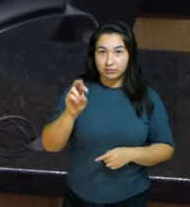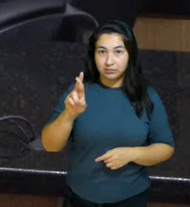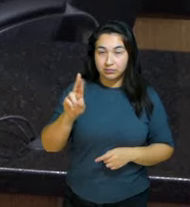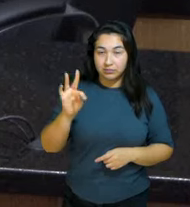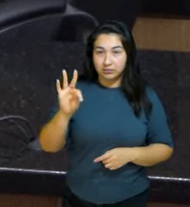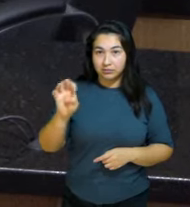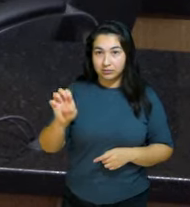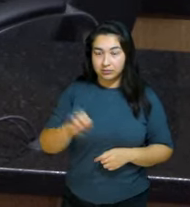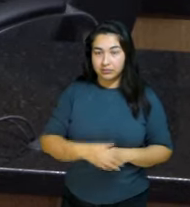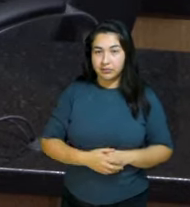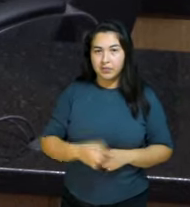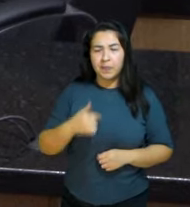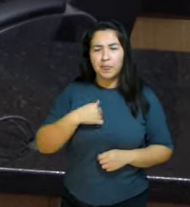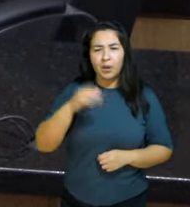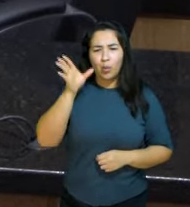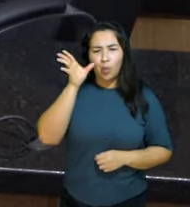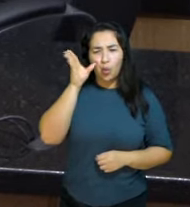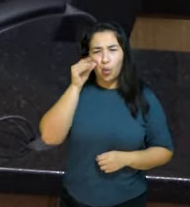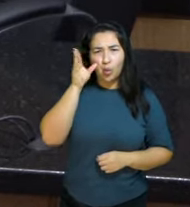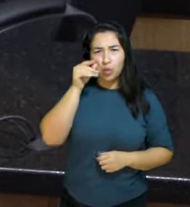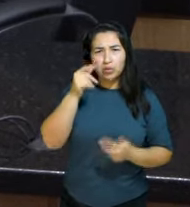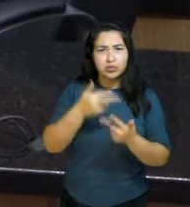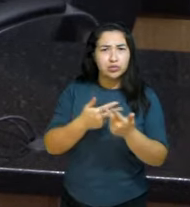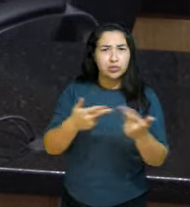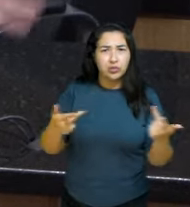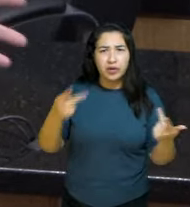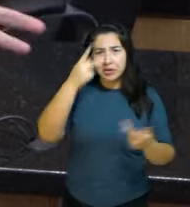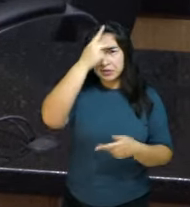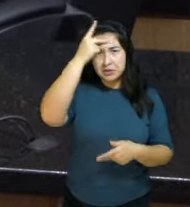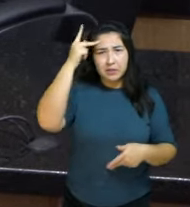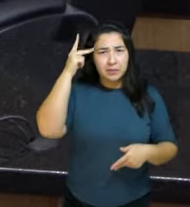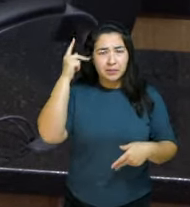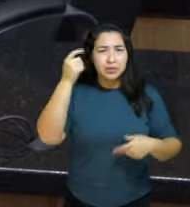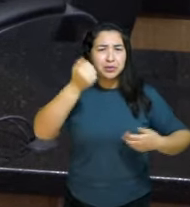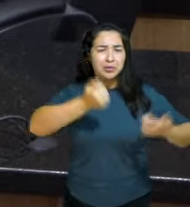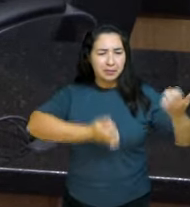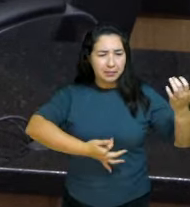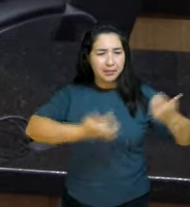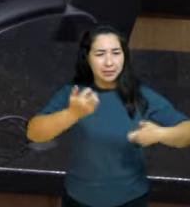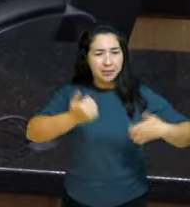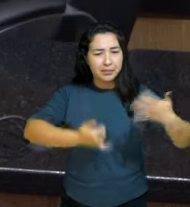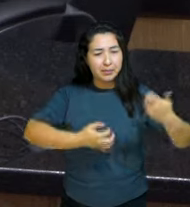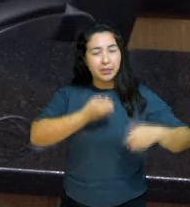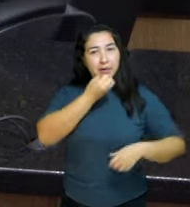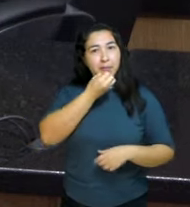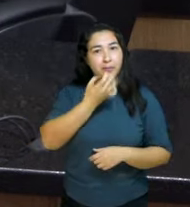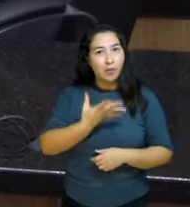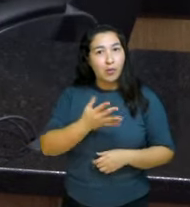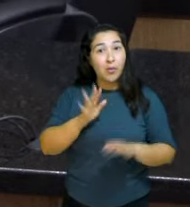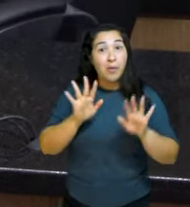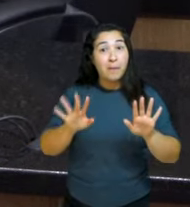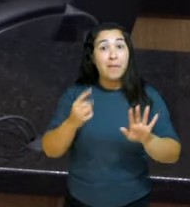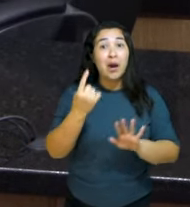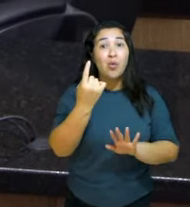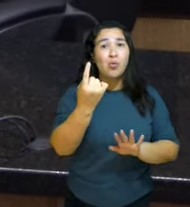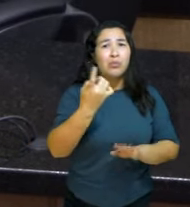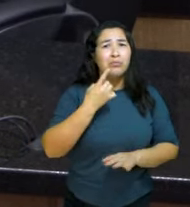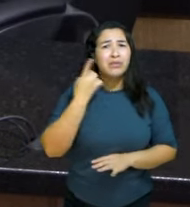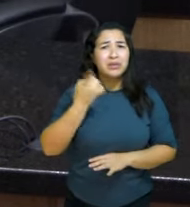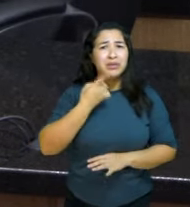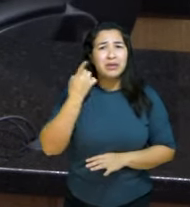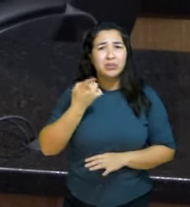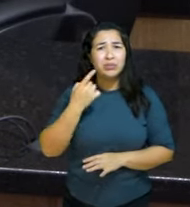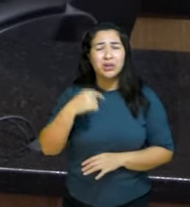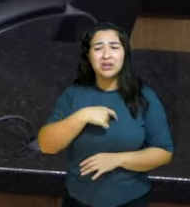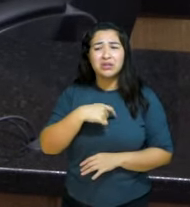Muito me chamou a atenção muitas falas, muitas construtivas, e uma do deputado que me